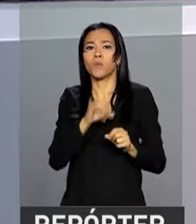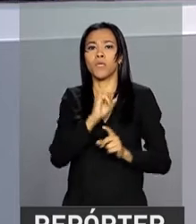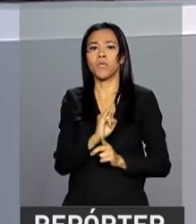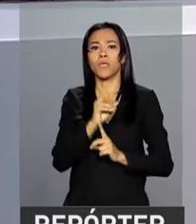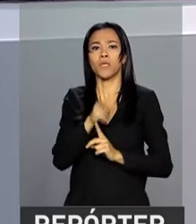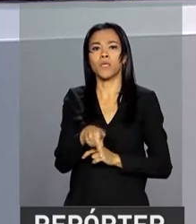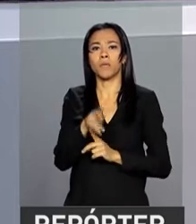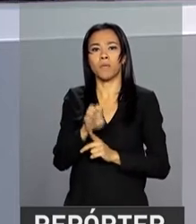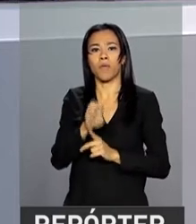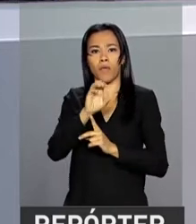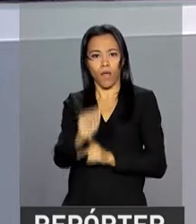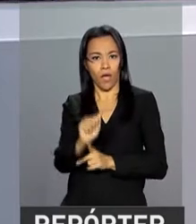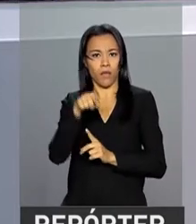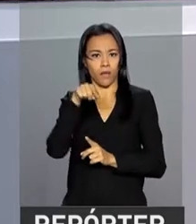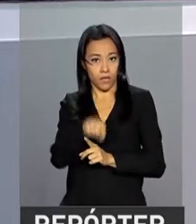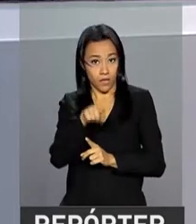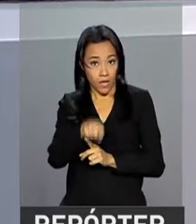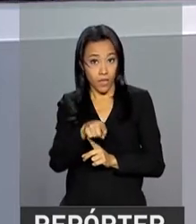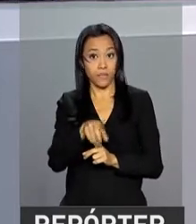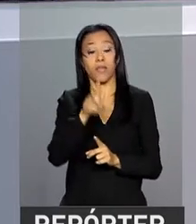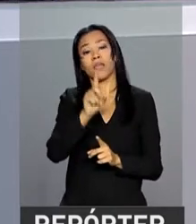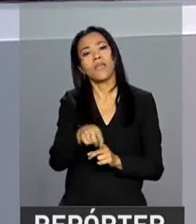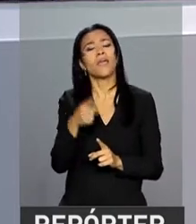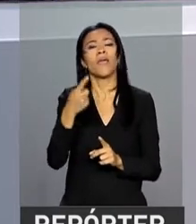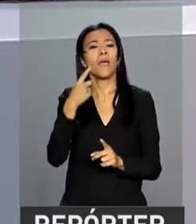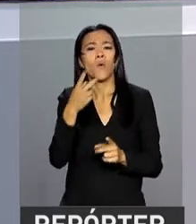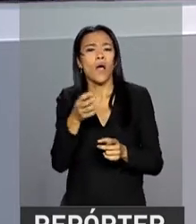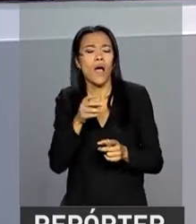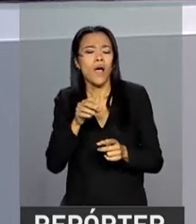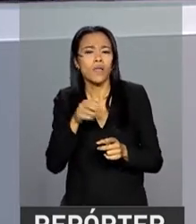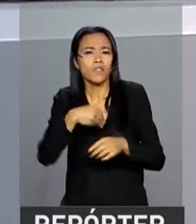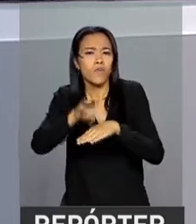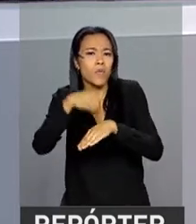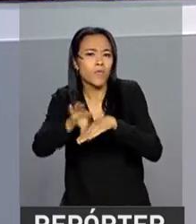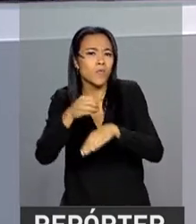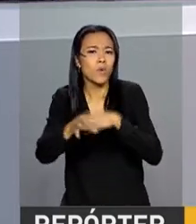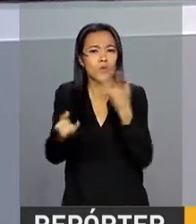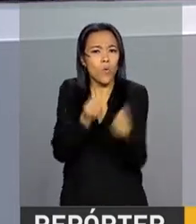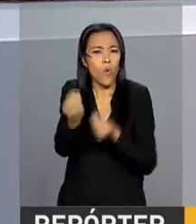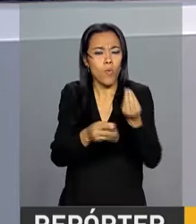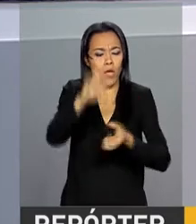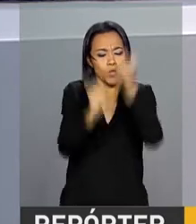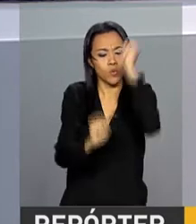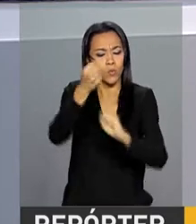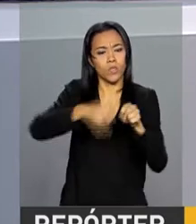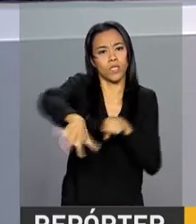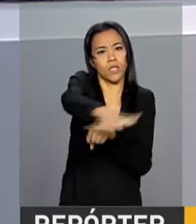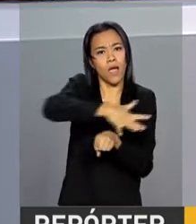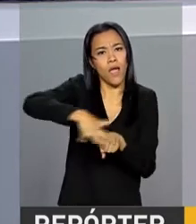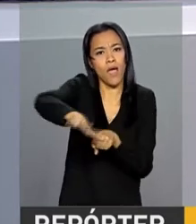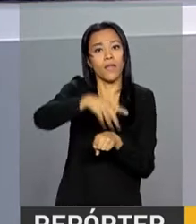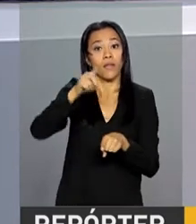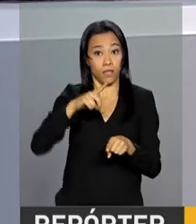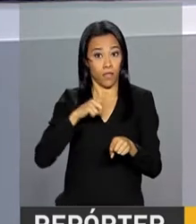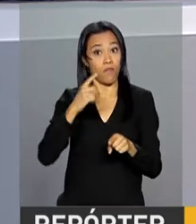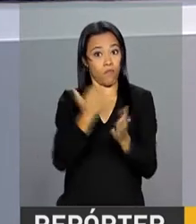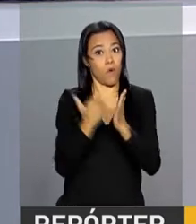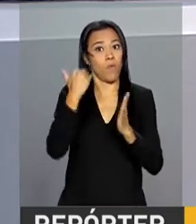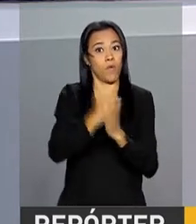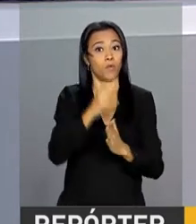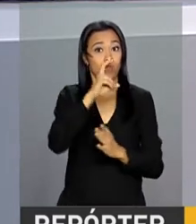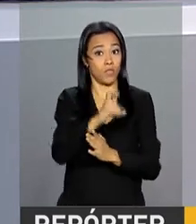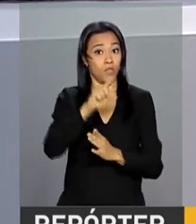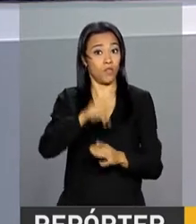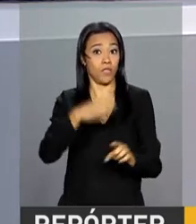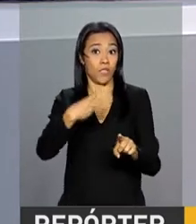ipea de produção industrial por exemplo que é uma é dos dados do ibge para o setor registrou alta de 5,3 por cento em agosto